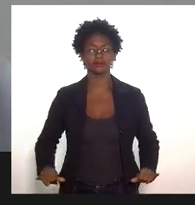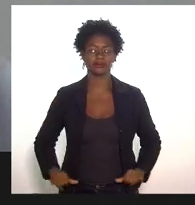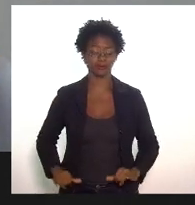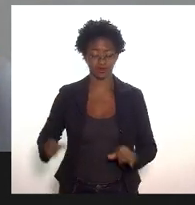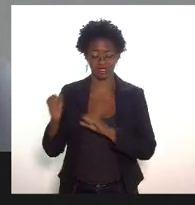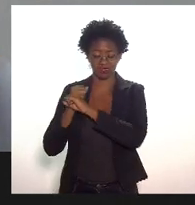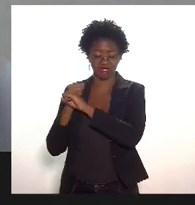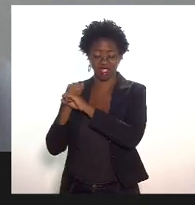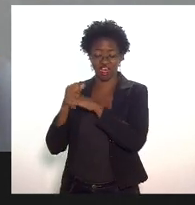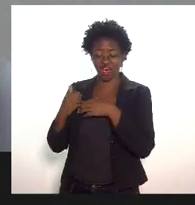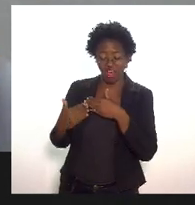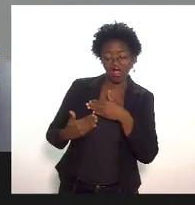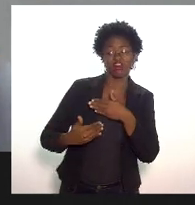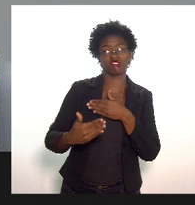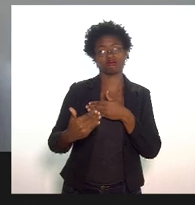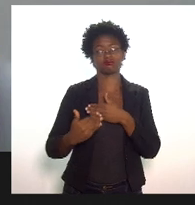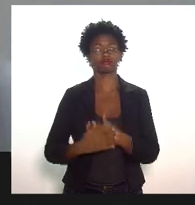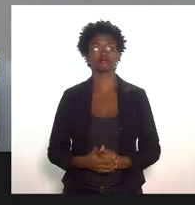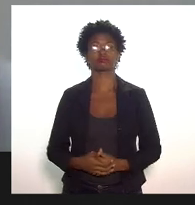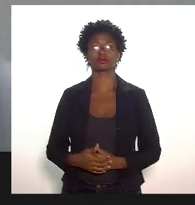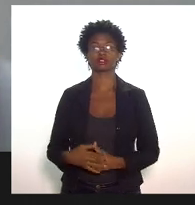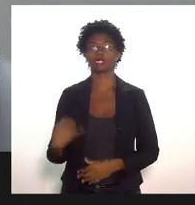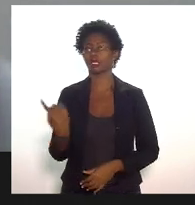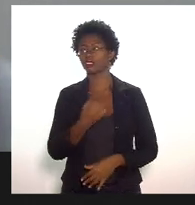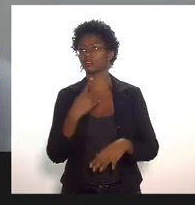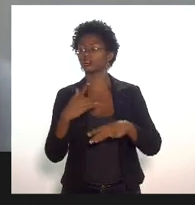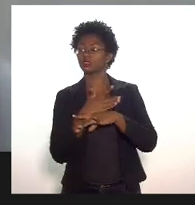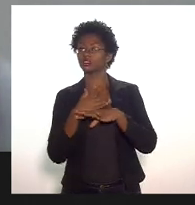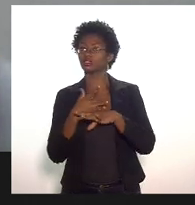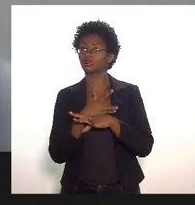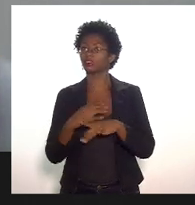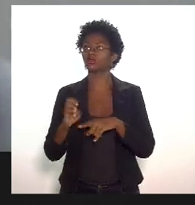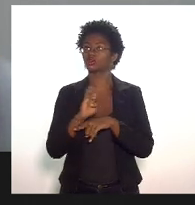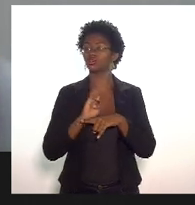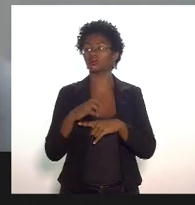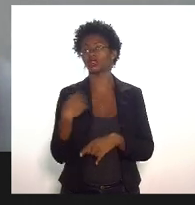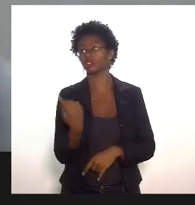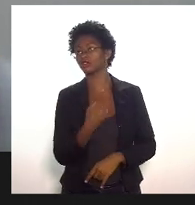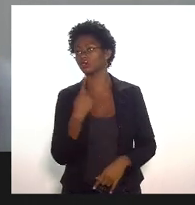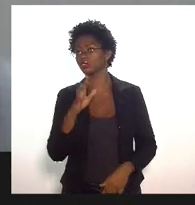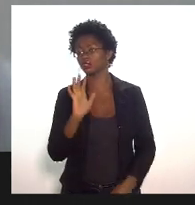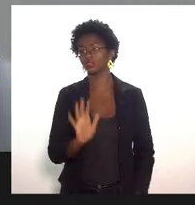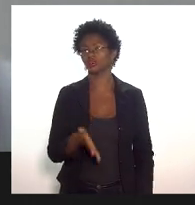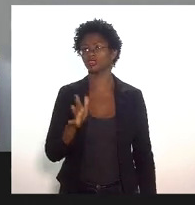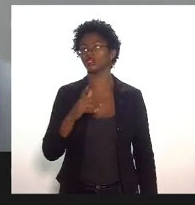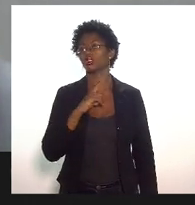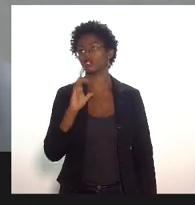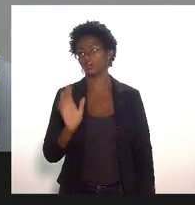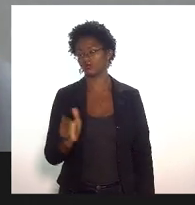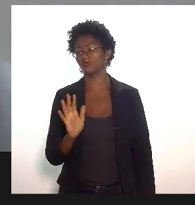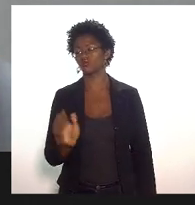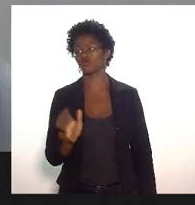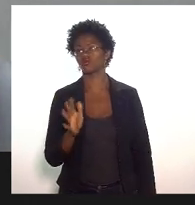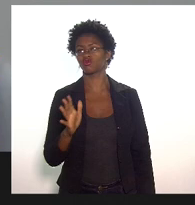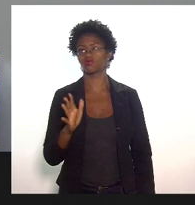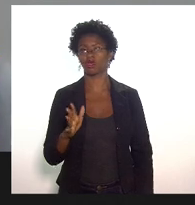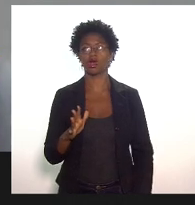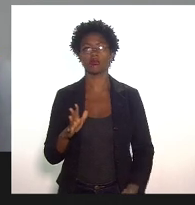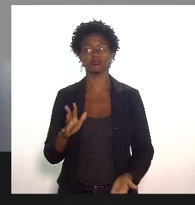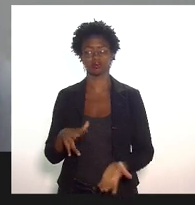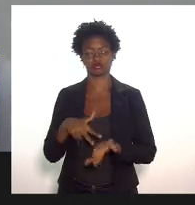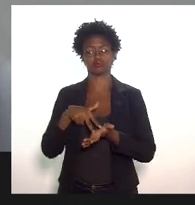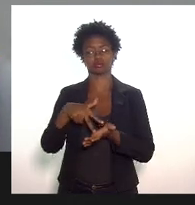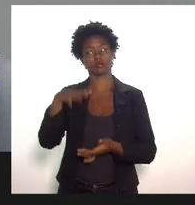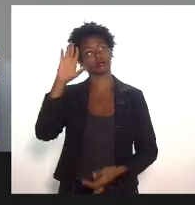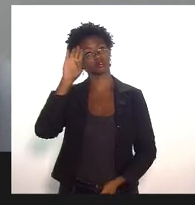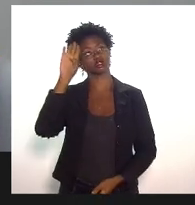anos. A nossa cidade e o nosso estado já teve protagonismo nessa área. Em